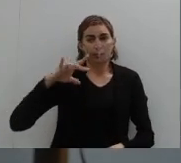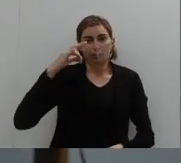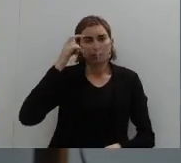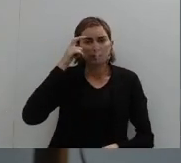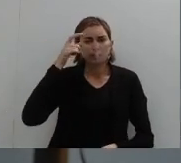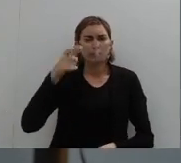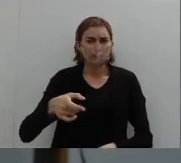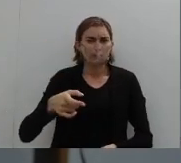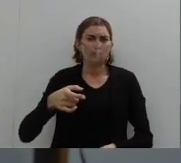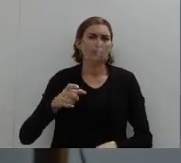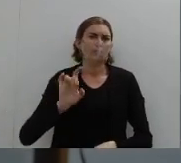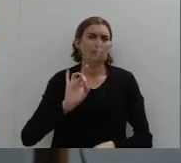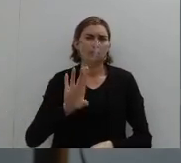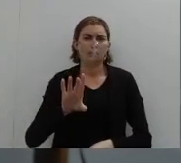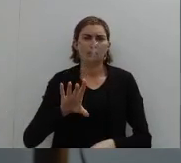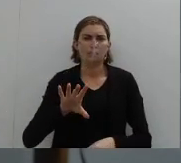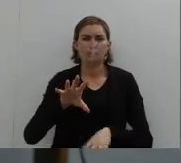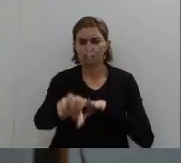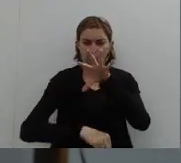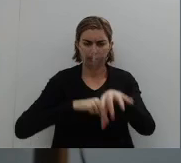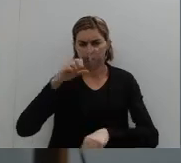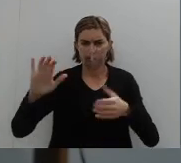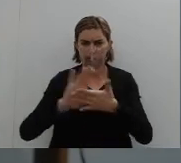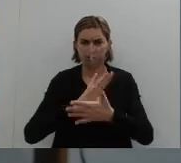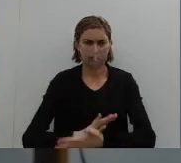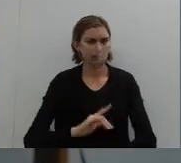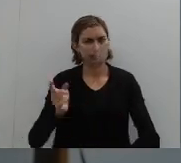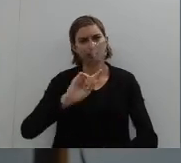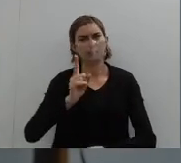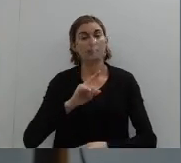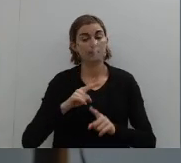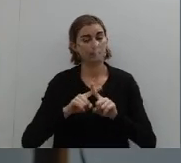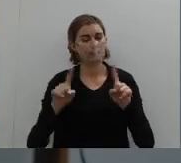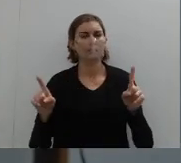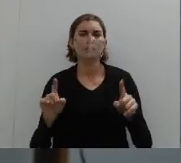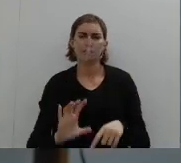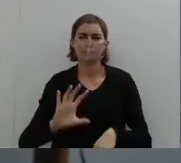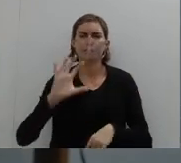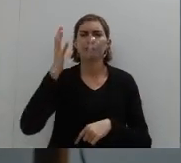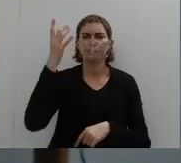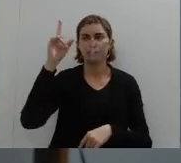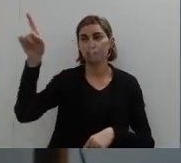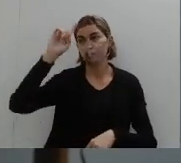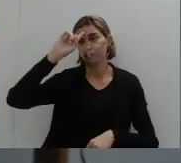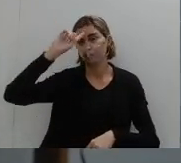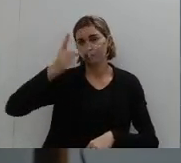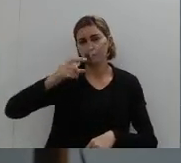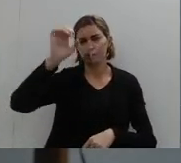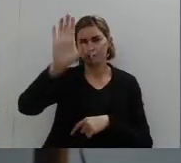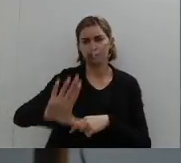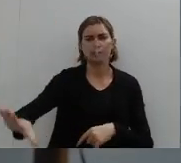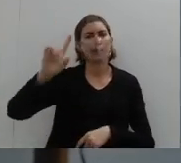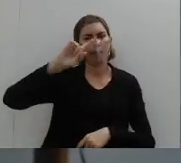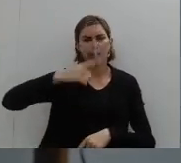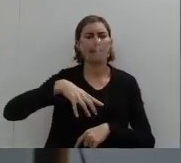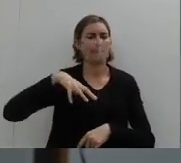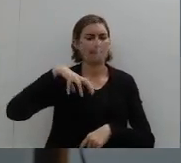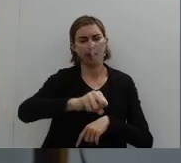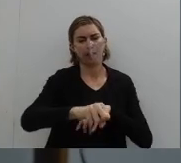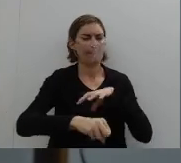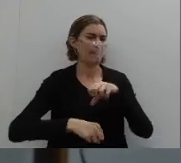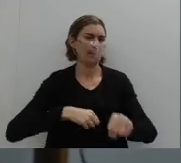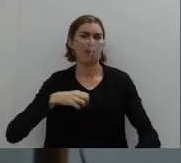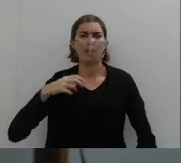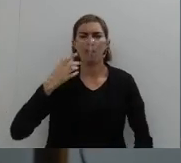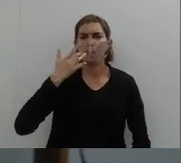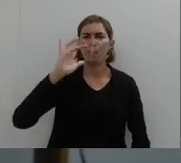de dizimar, de acabar. Mas acontece que a ordem lá na Europa era buscar o